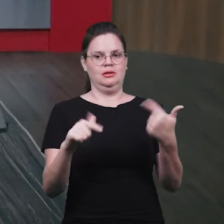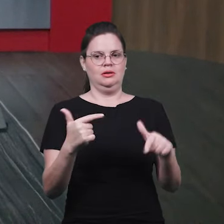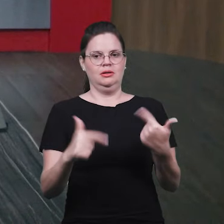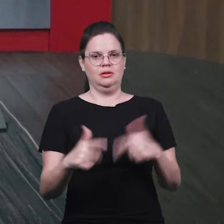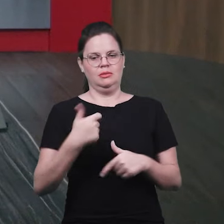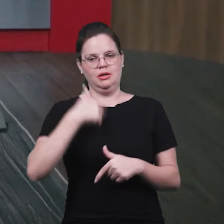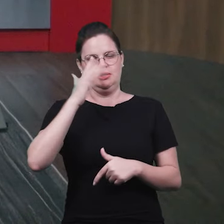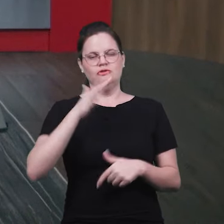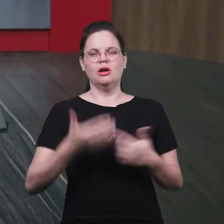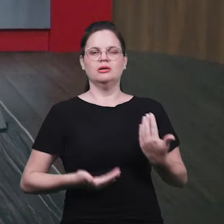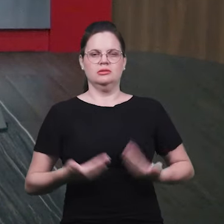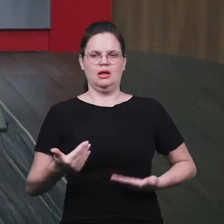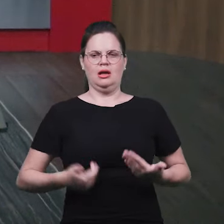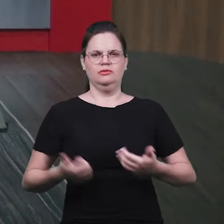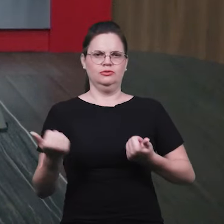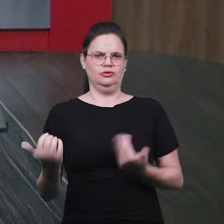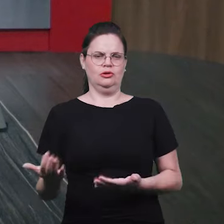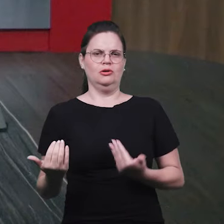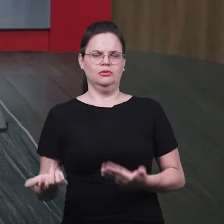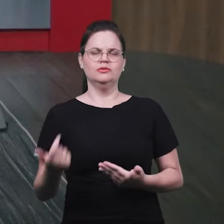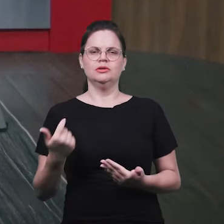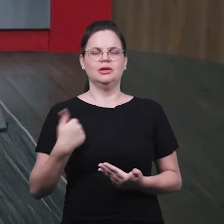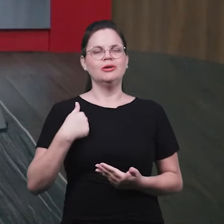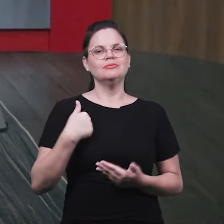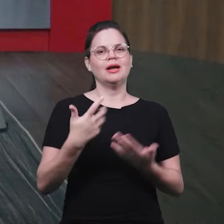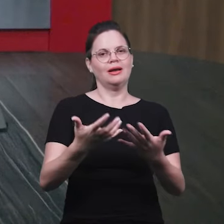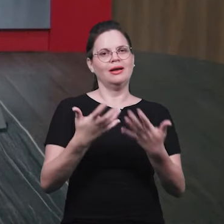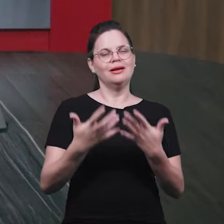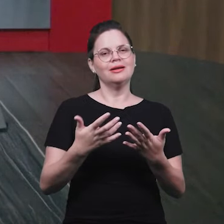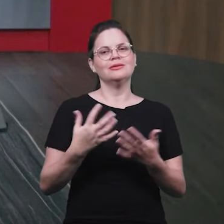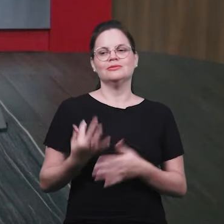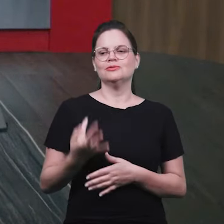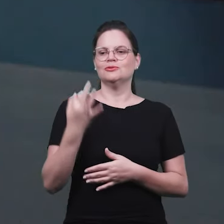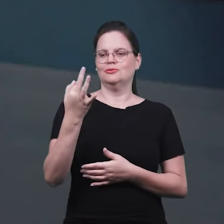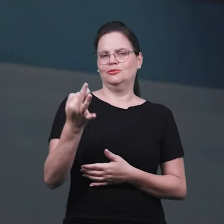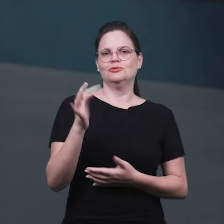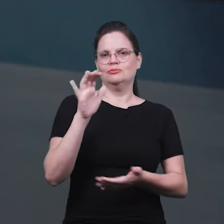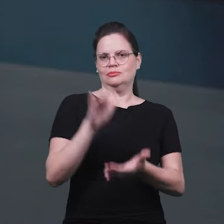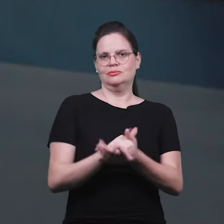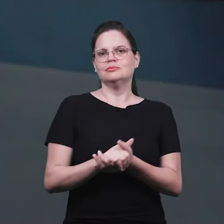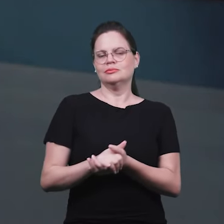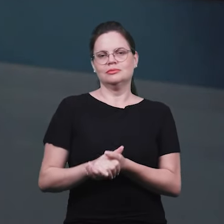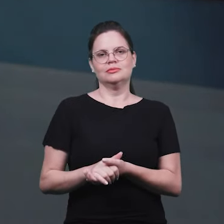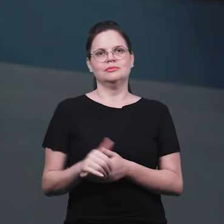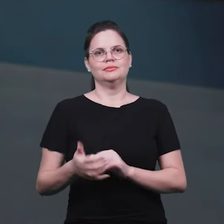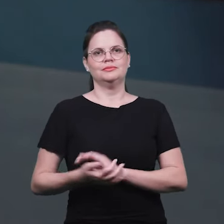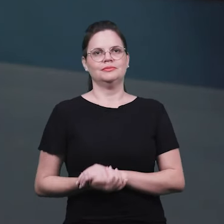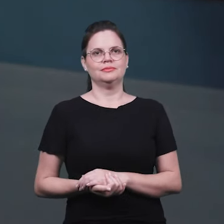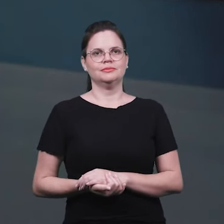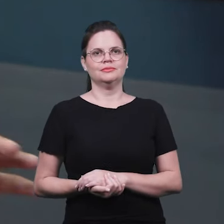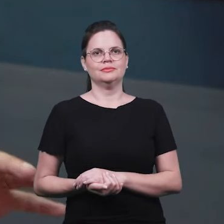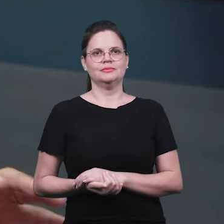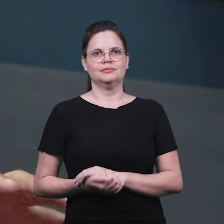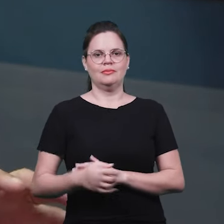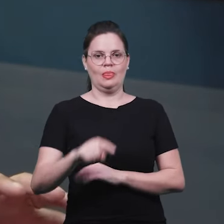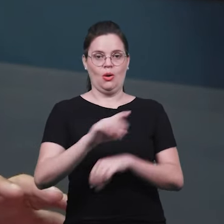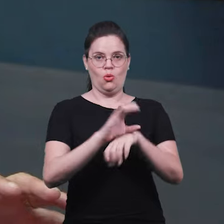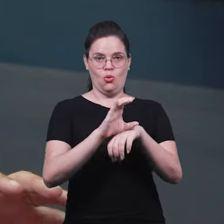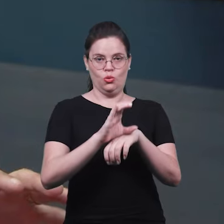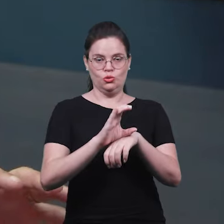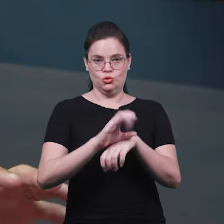como um servo, né, buscando a construção, a consolidação de uma família, de um lar, esses cursos